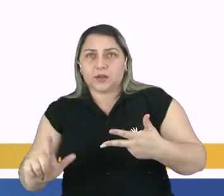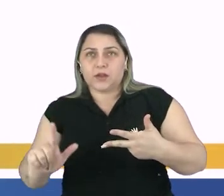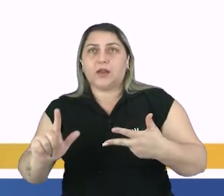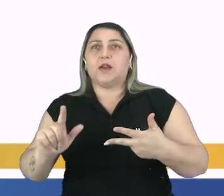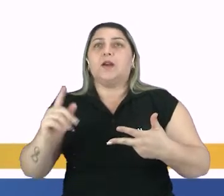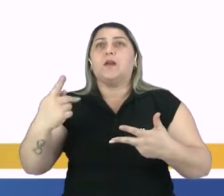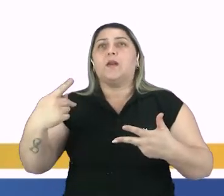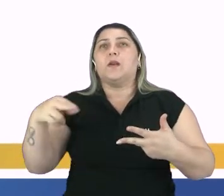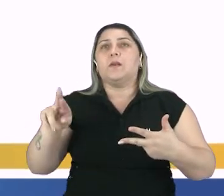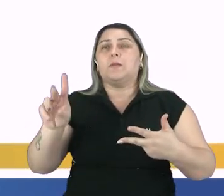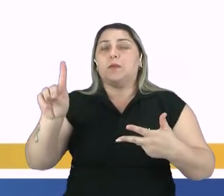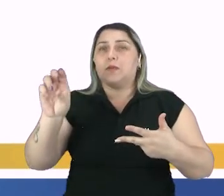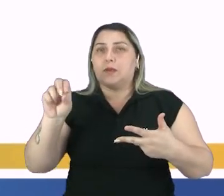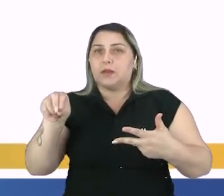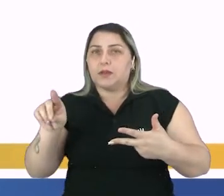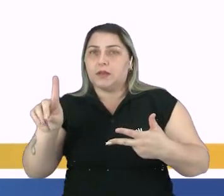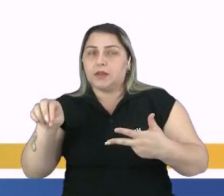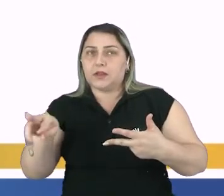e Prudente de Moraes,